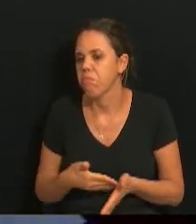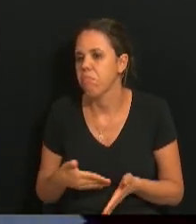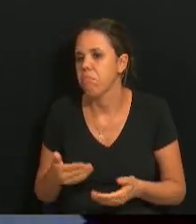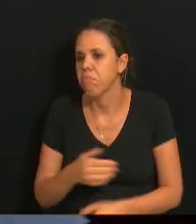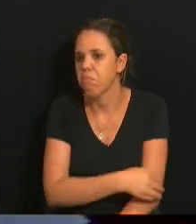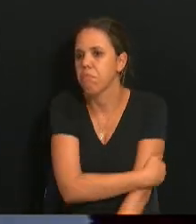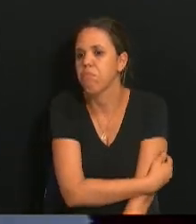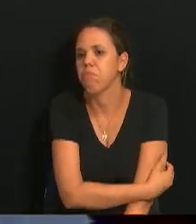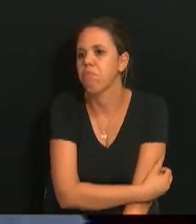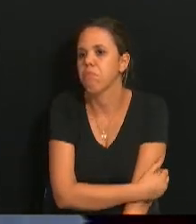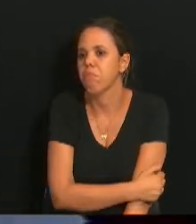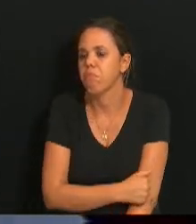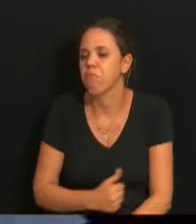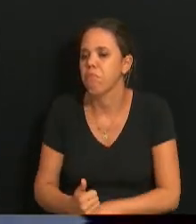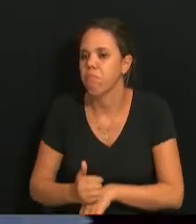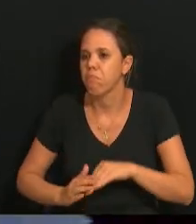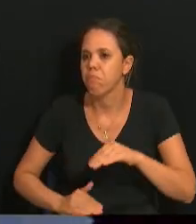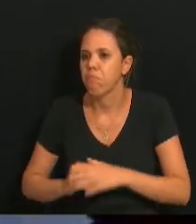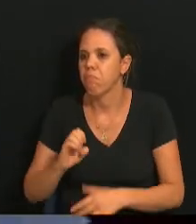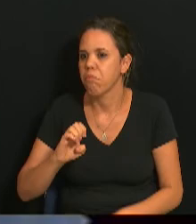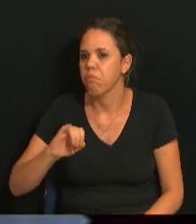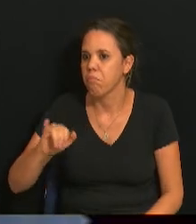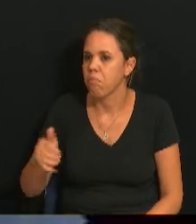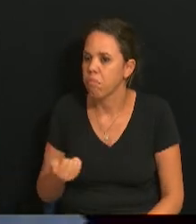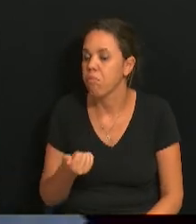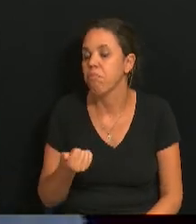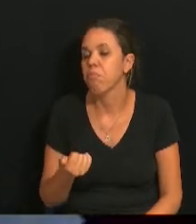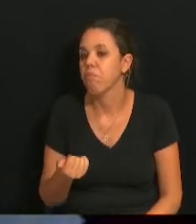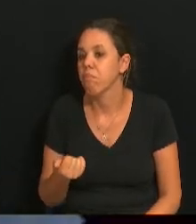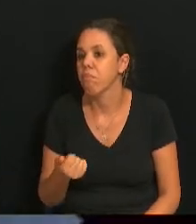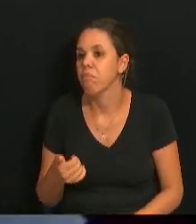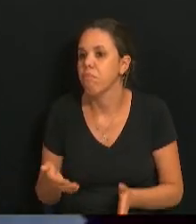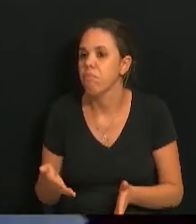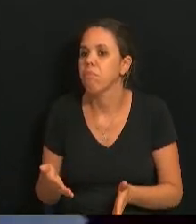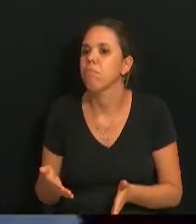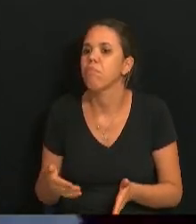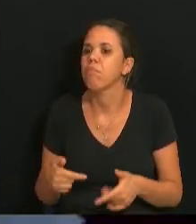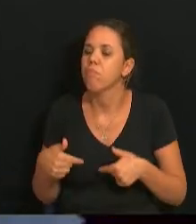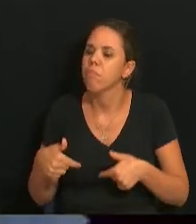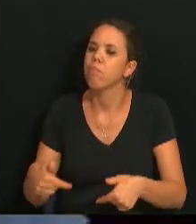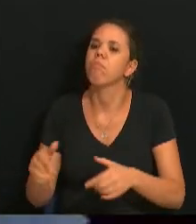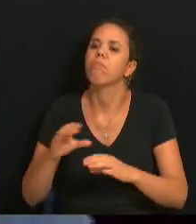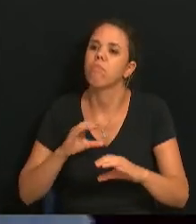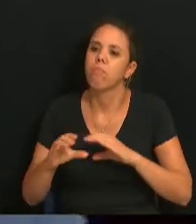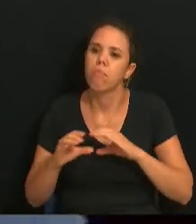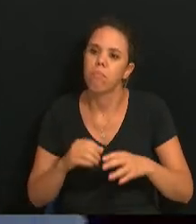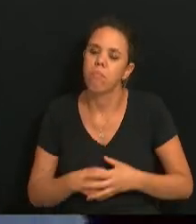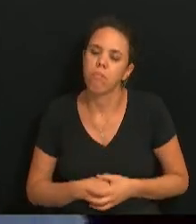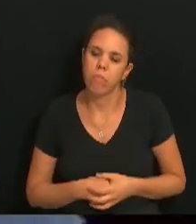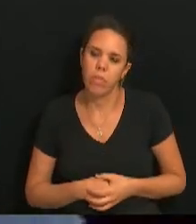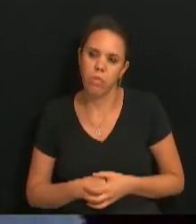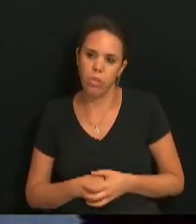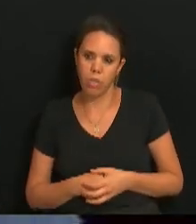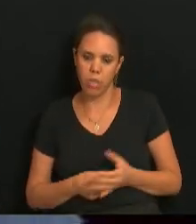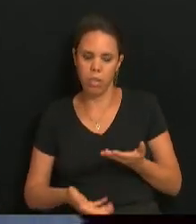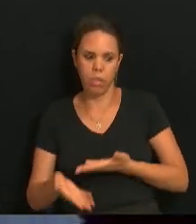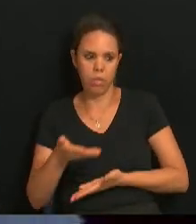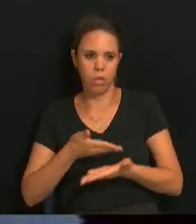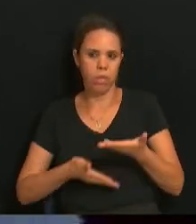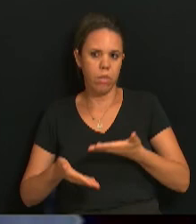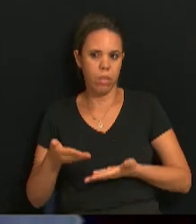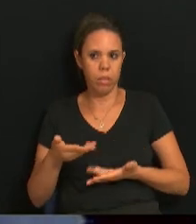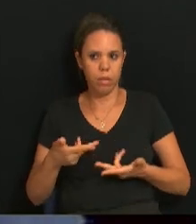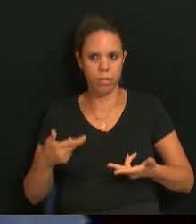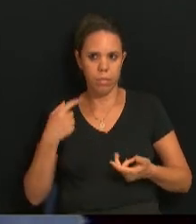da EJA e o ensino da EJA. Então, a gente precisa caminhar num sentido de articulação e compartilhamento dessas demandas,